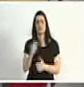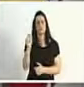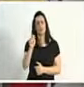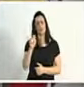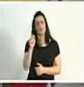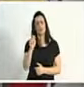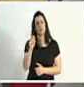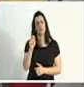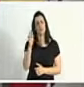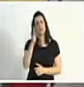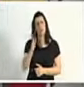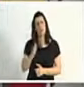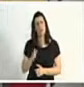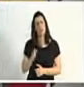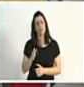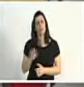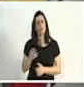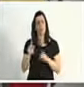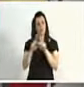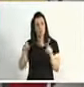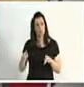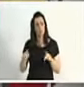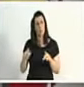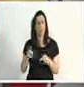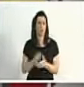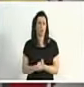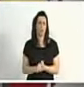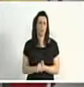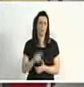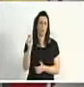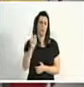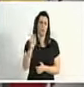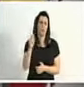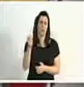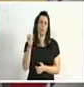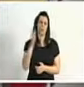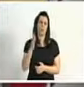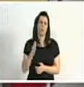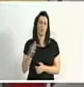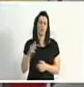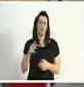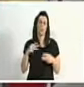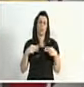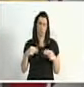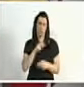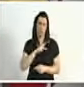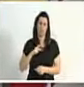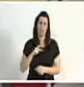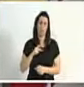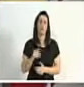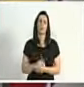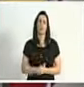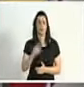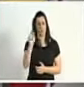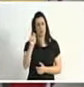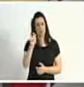dos Procuradores da República, ANPR, Associação Nacional dos Membros do Ministério Público, CONAMP, Associação Nacional